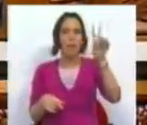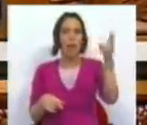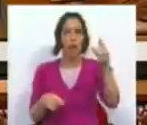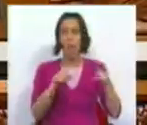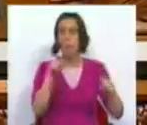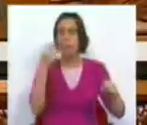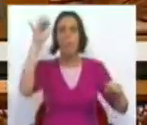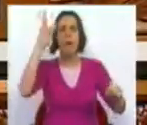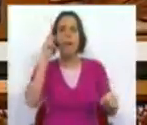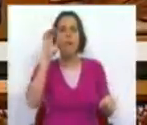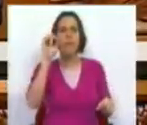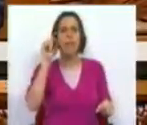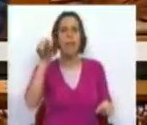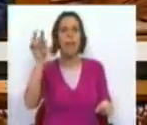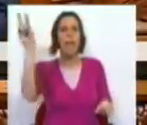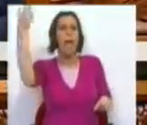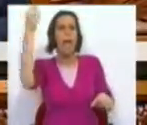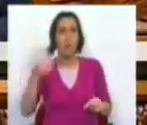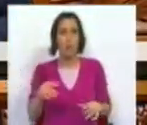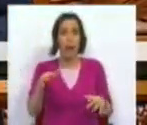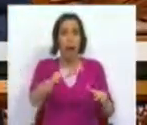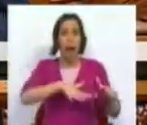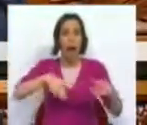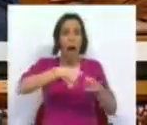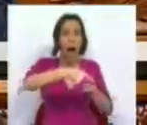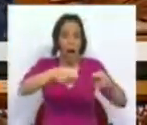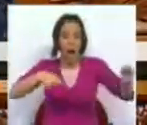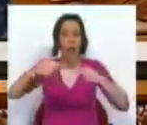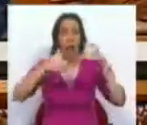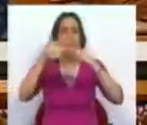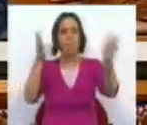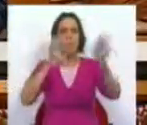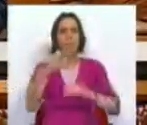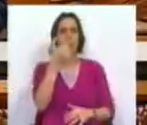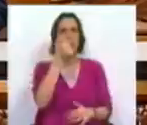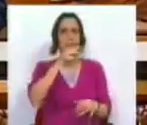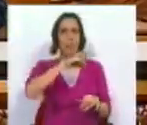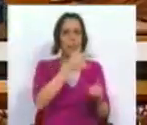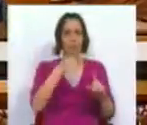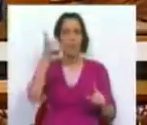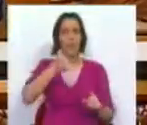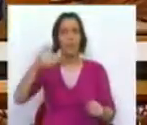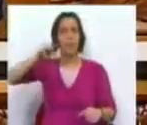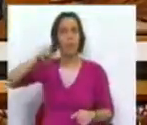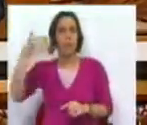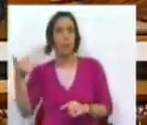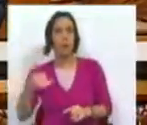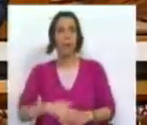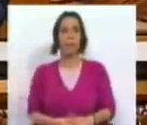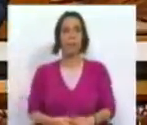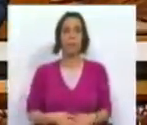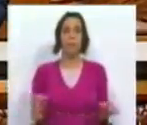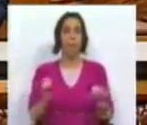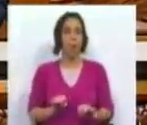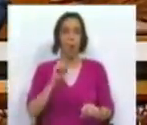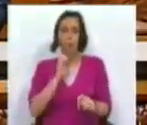5.524 euros e mais de 30 mil euros. E que a área de construção flutua entre os 5 metros quadrados e os 22 metros quadrados.